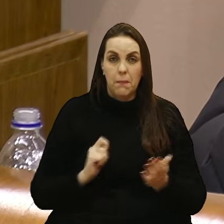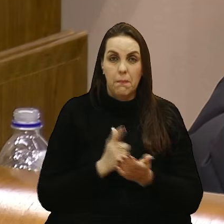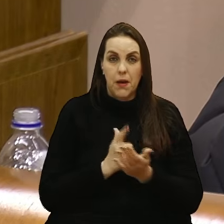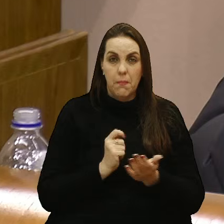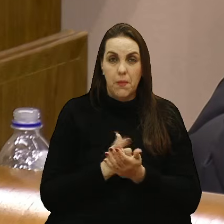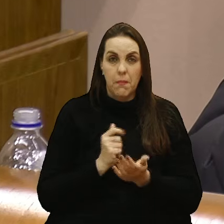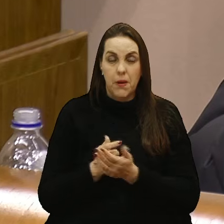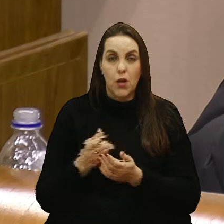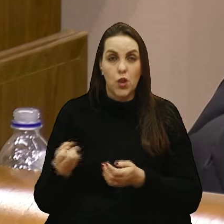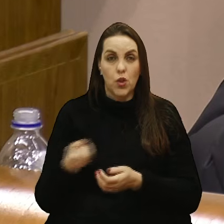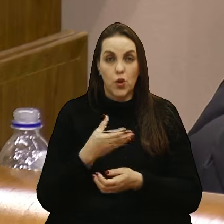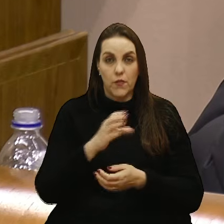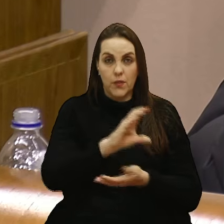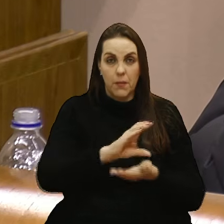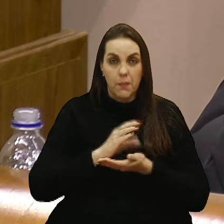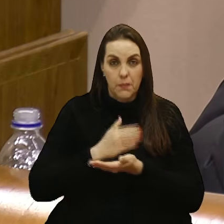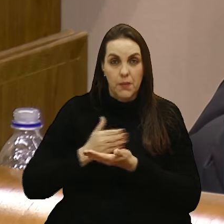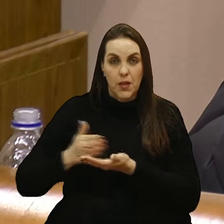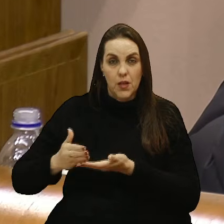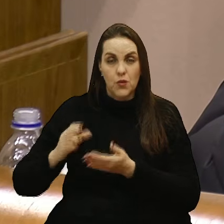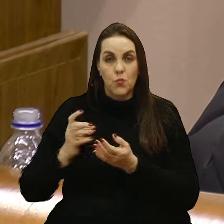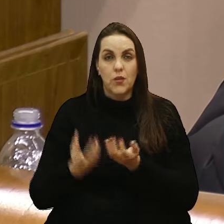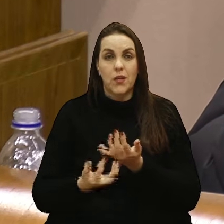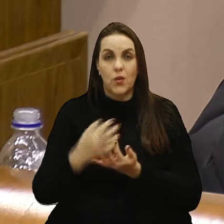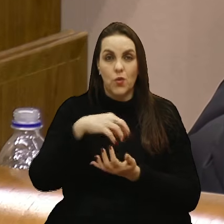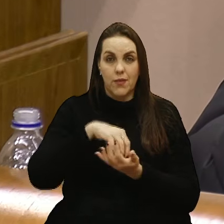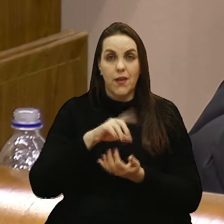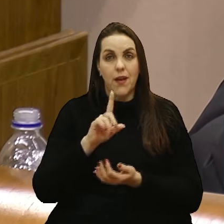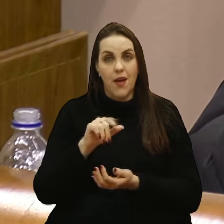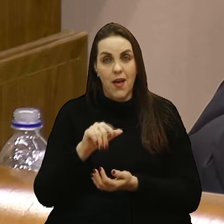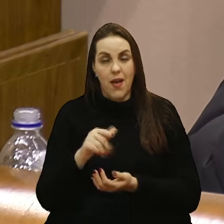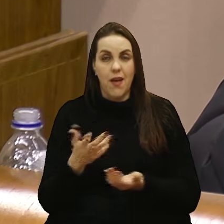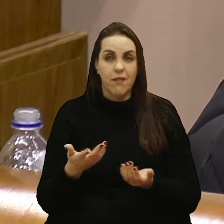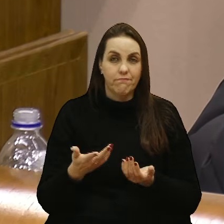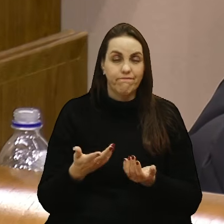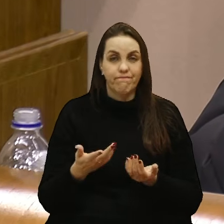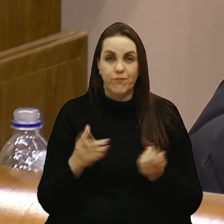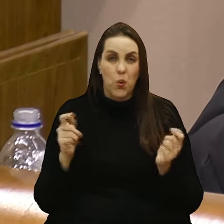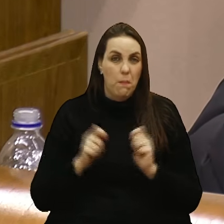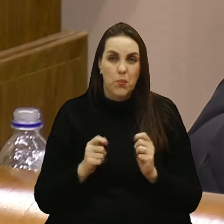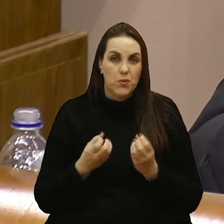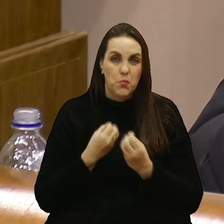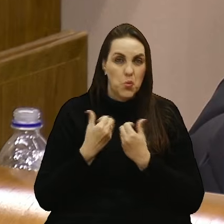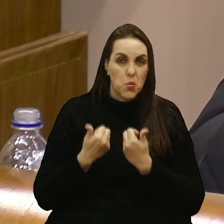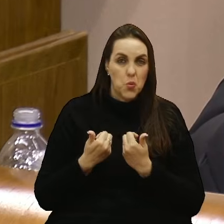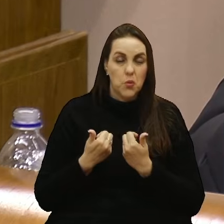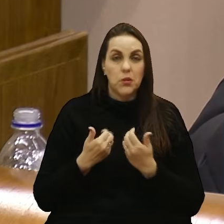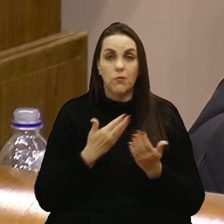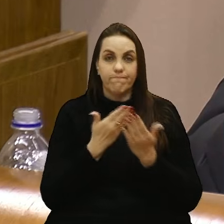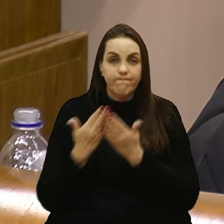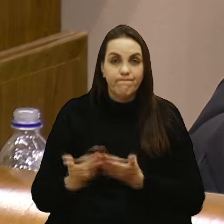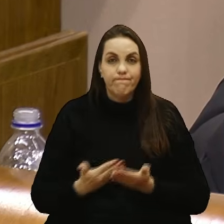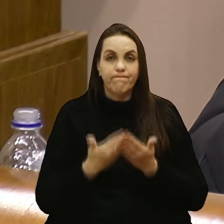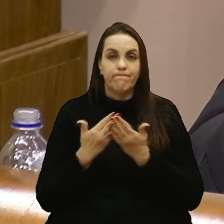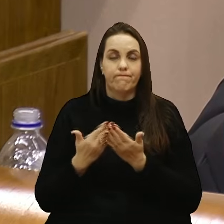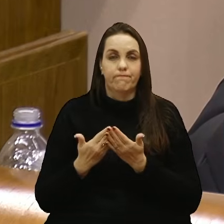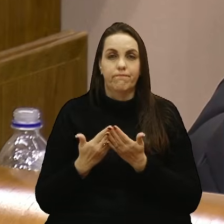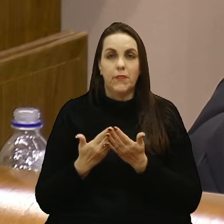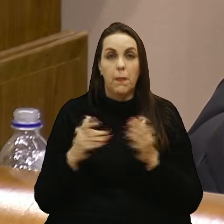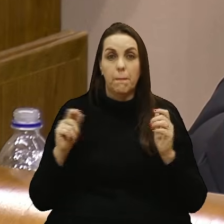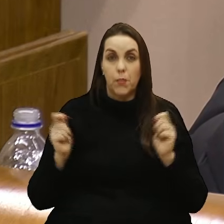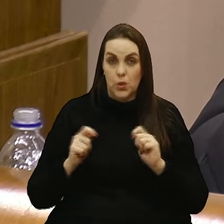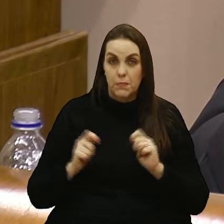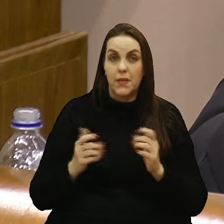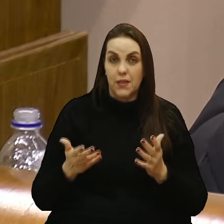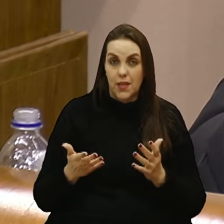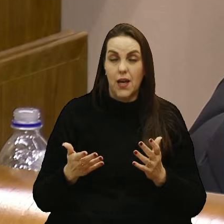novo empréstimo da Codeca ele seria praticamente inviável, nós estamos estudando a